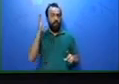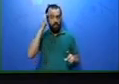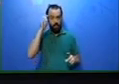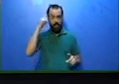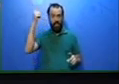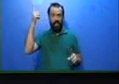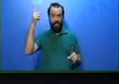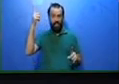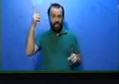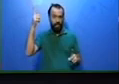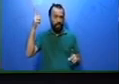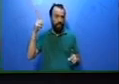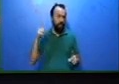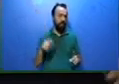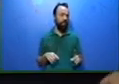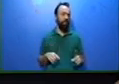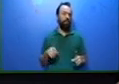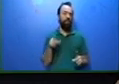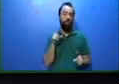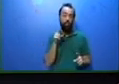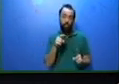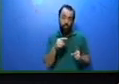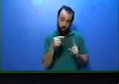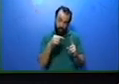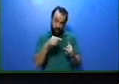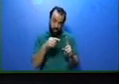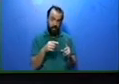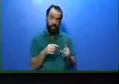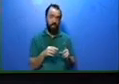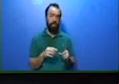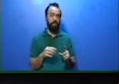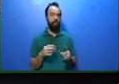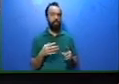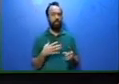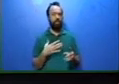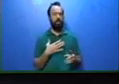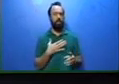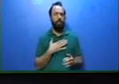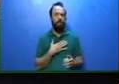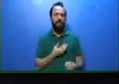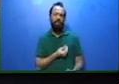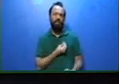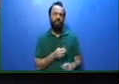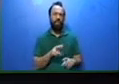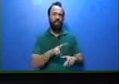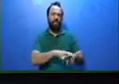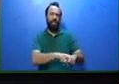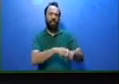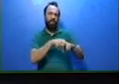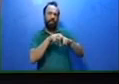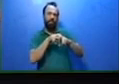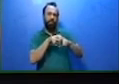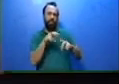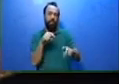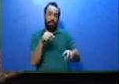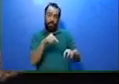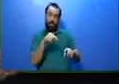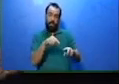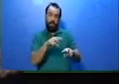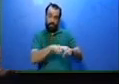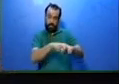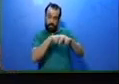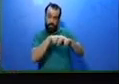ter falado mais coisa. Você é a luz da minha vida. Olha a carinha dela,